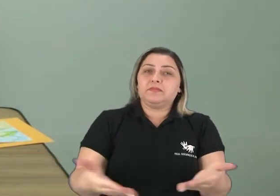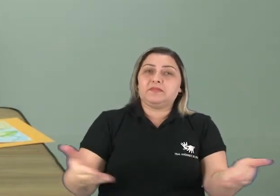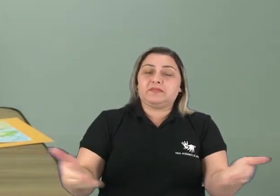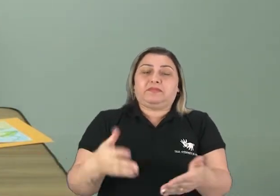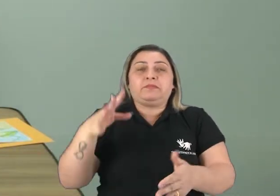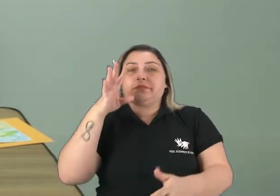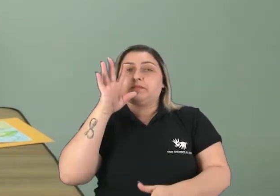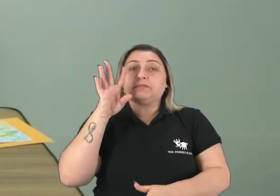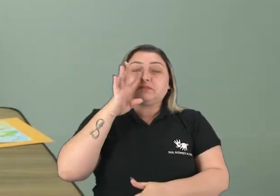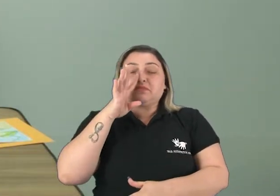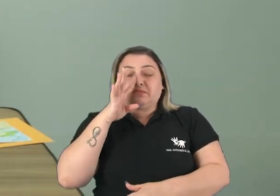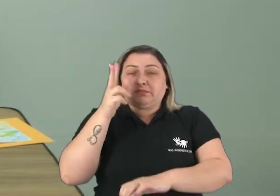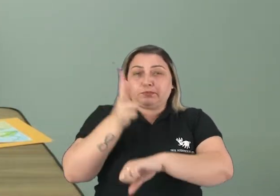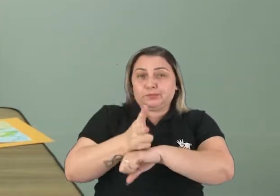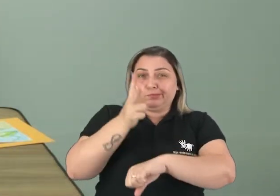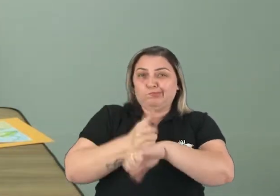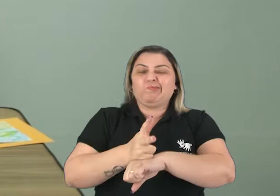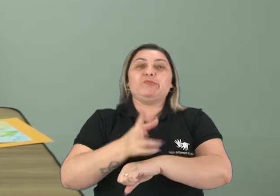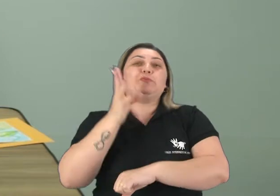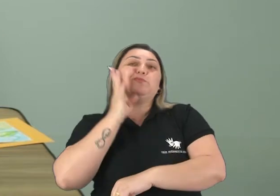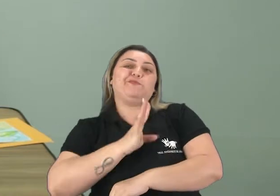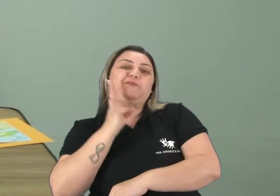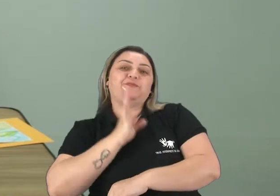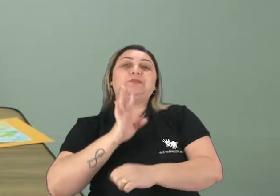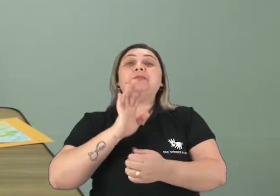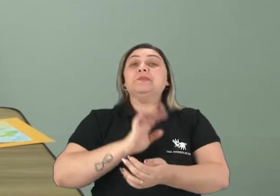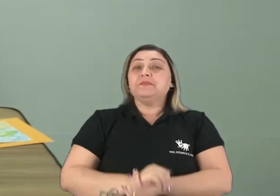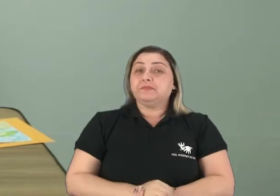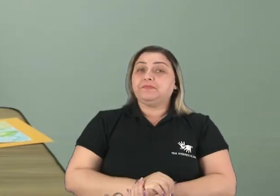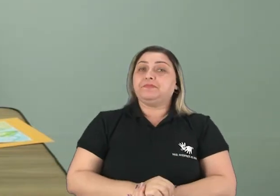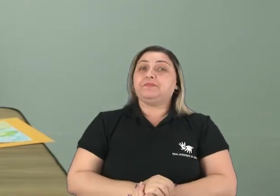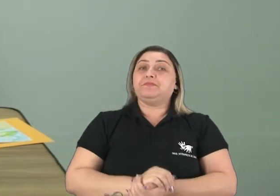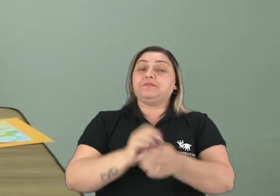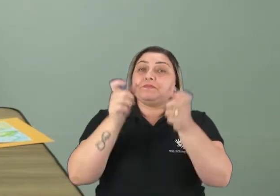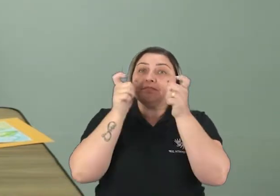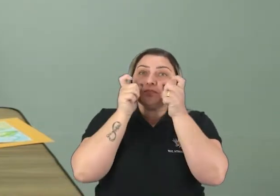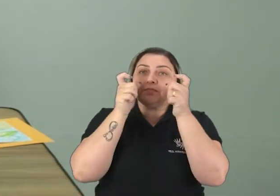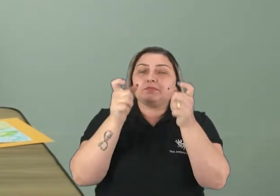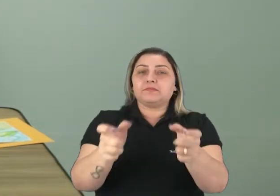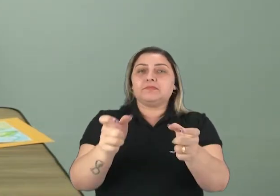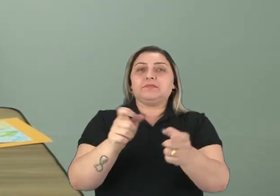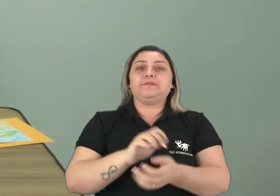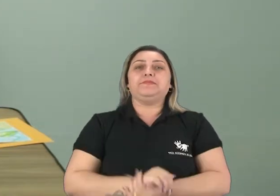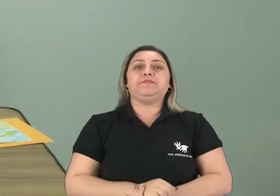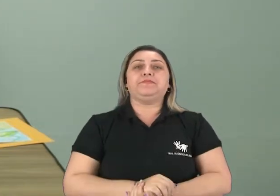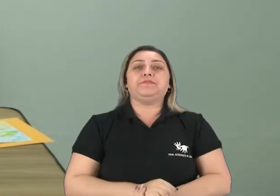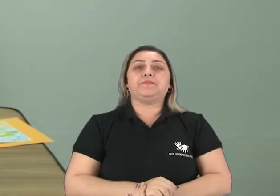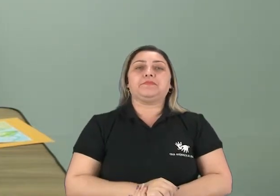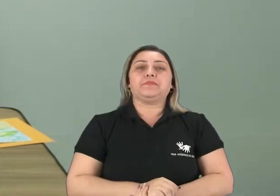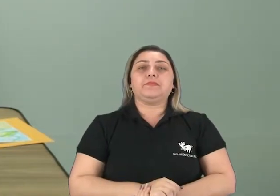vamos assistir a um vídeo muito interessante. Então, preste bastante atenção.